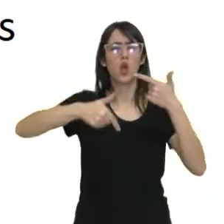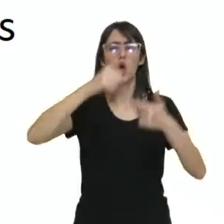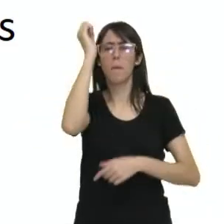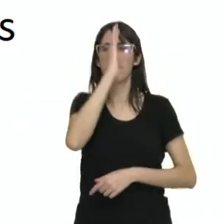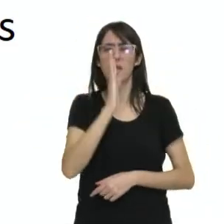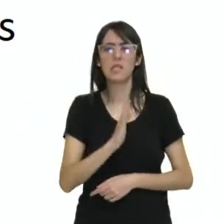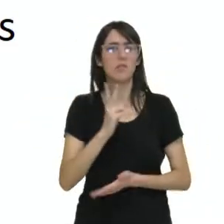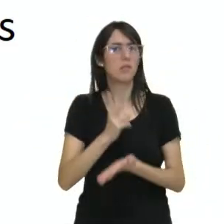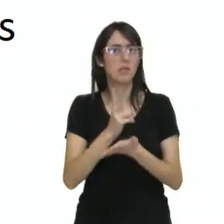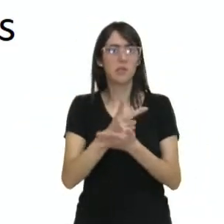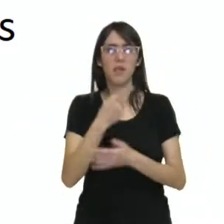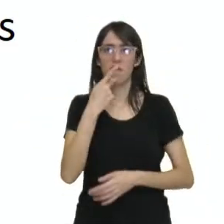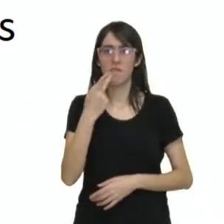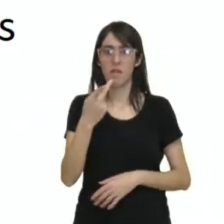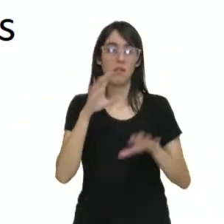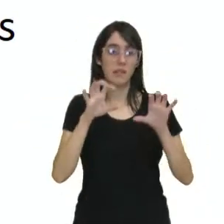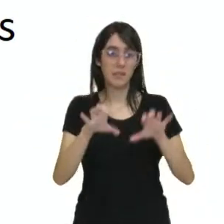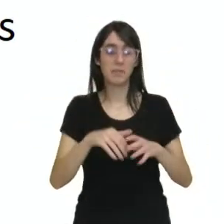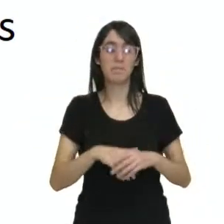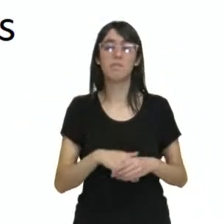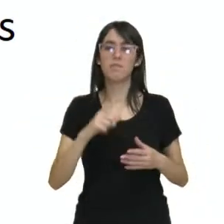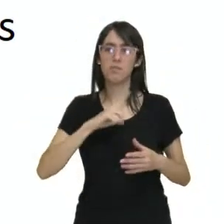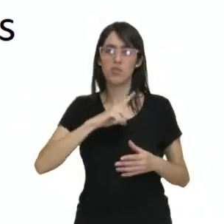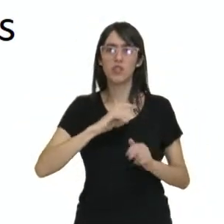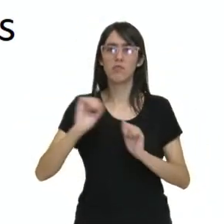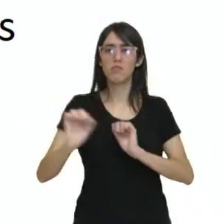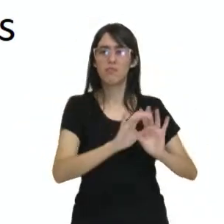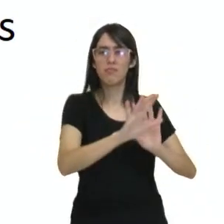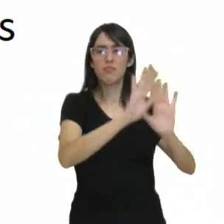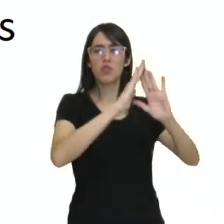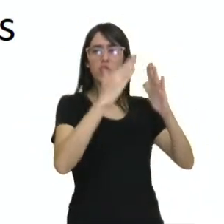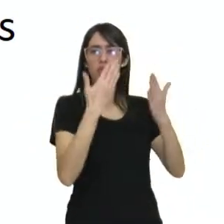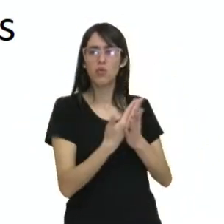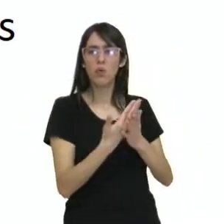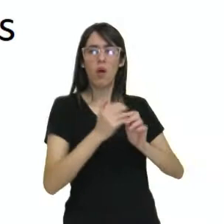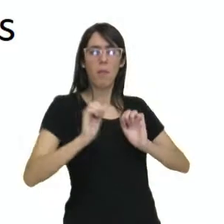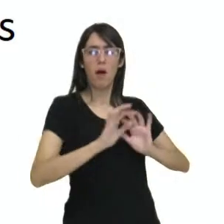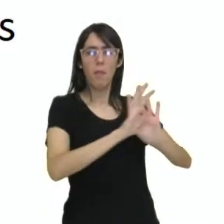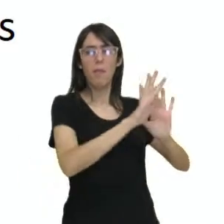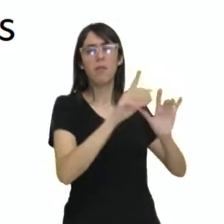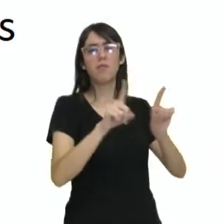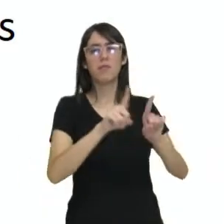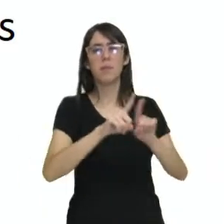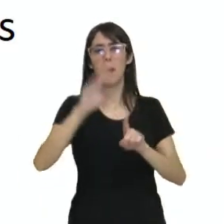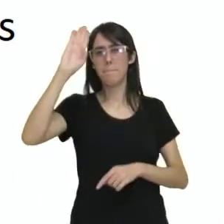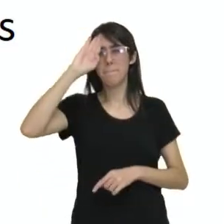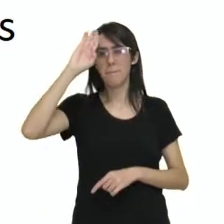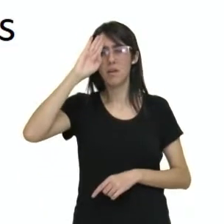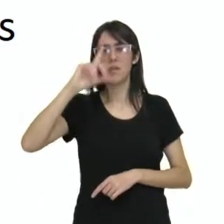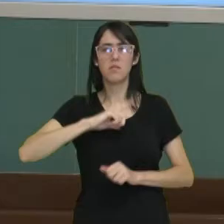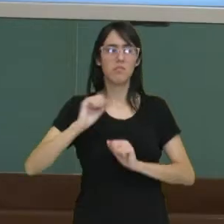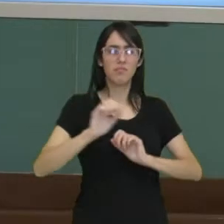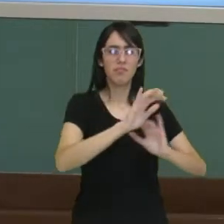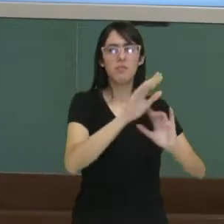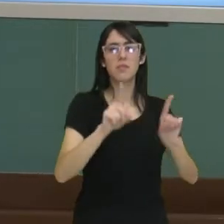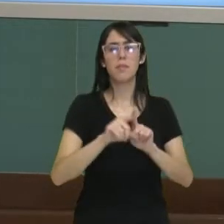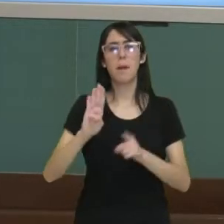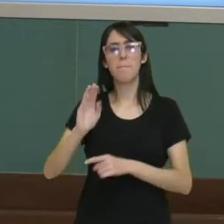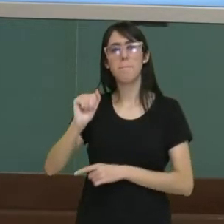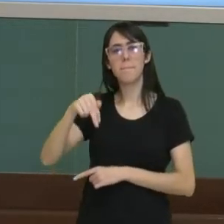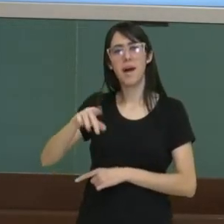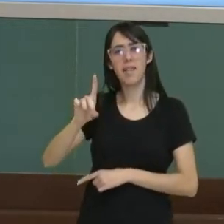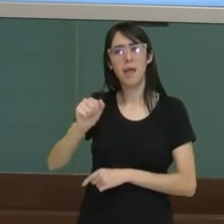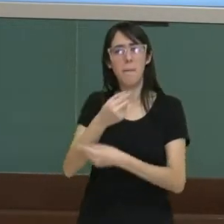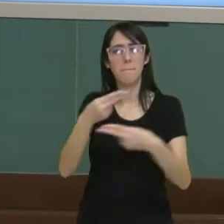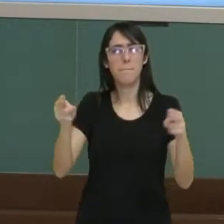assim, né? No Dia do Trabalhador incluía desfile escolar, operário, militar, apresentação de bandas, torneios esportivos, ou seja, era um